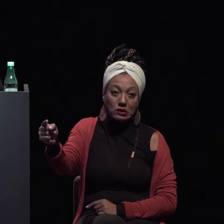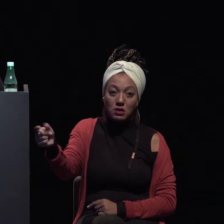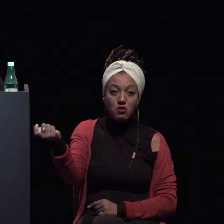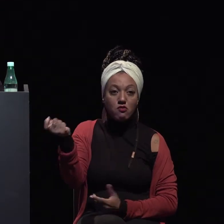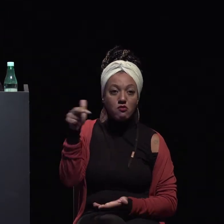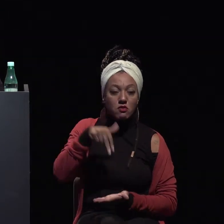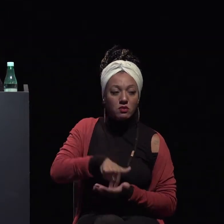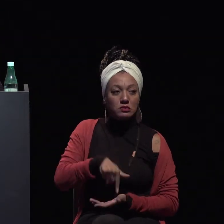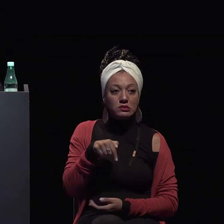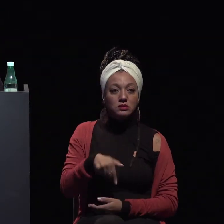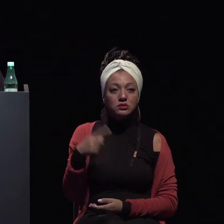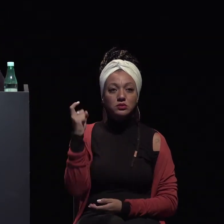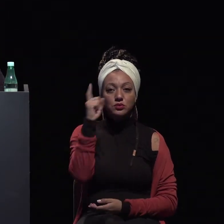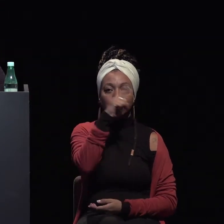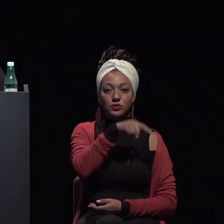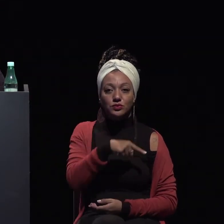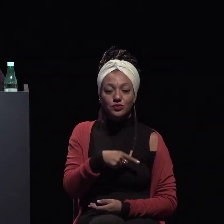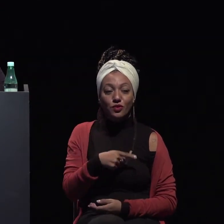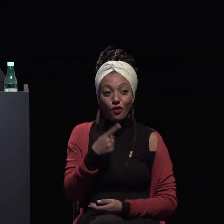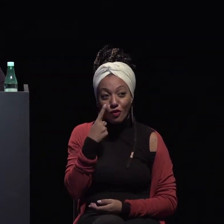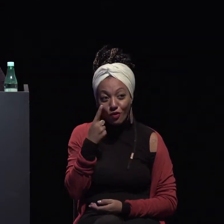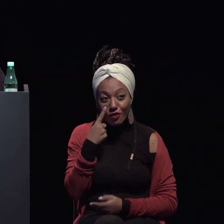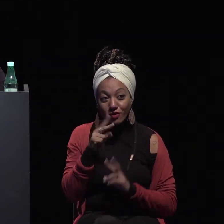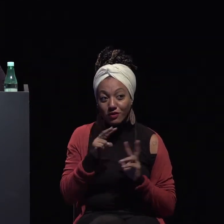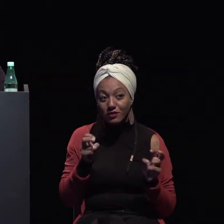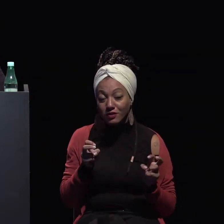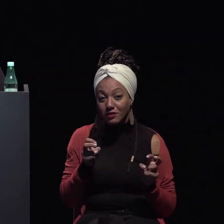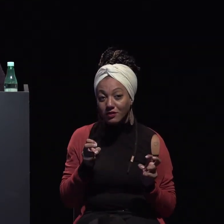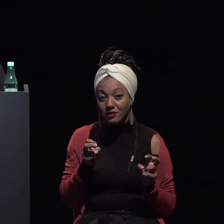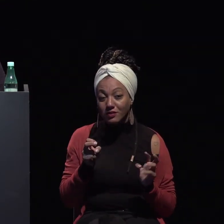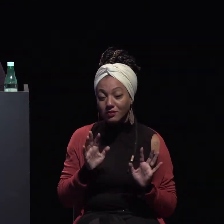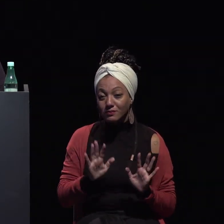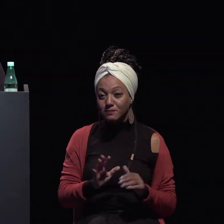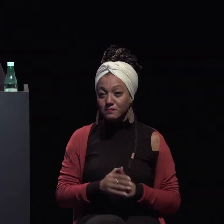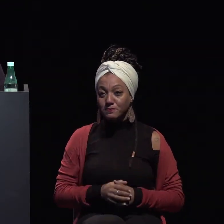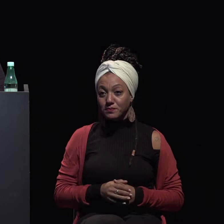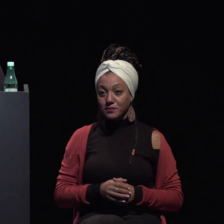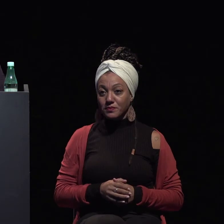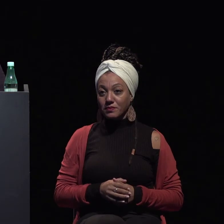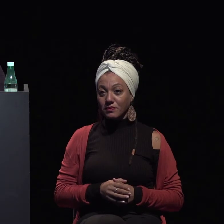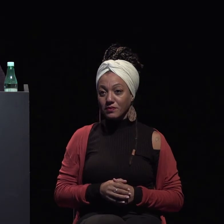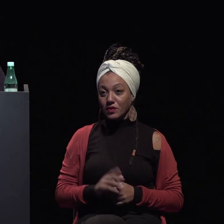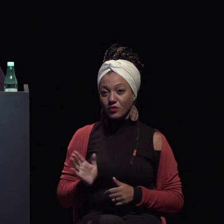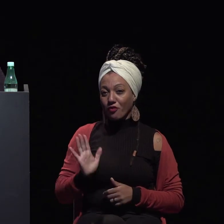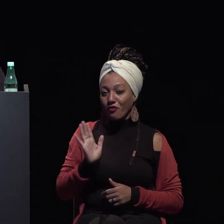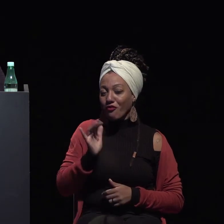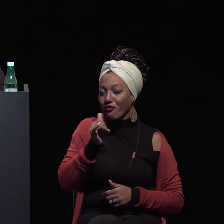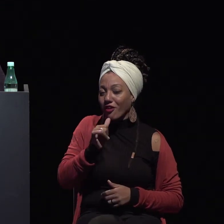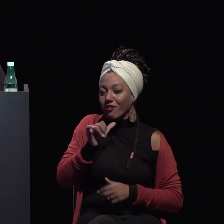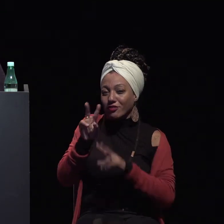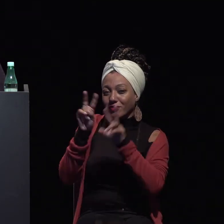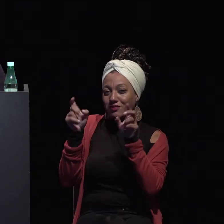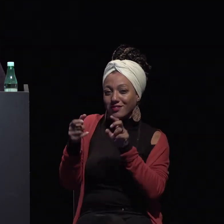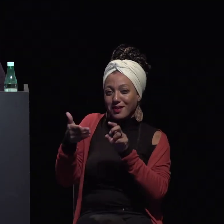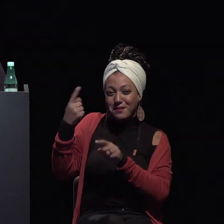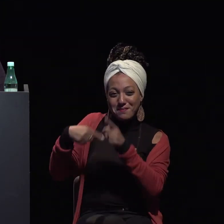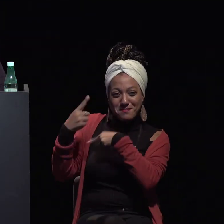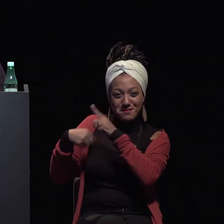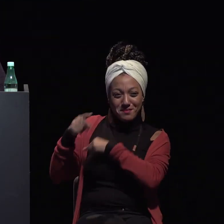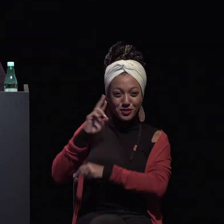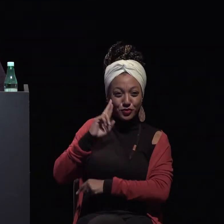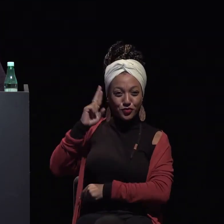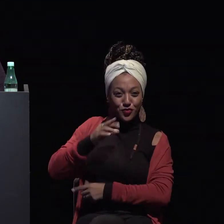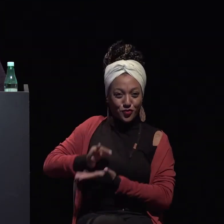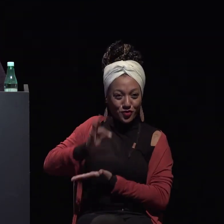aí, olha só do que a gente está falando. Eu não estou falando da baronesa do café. Eu estou falando